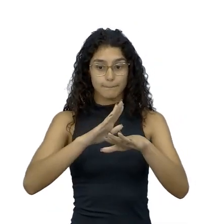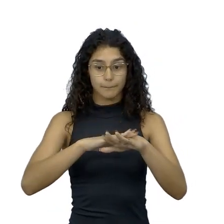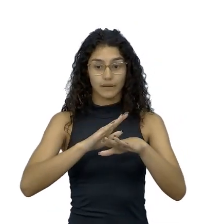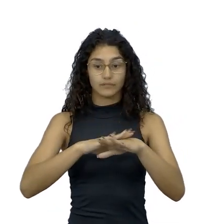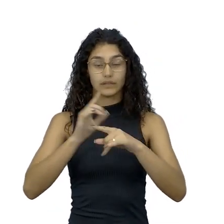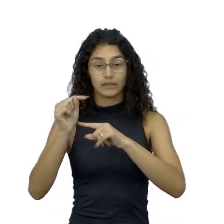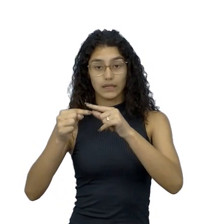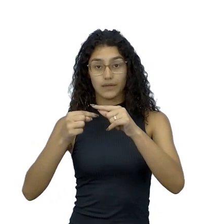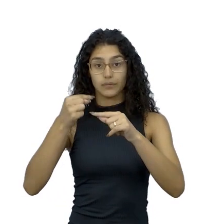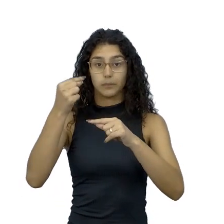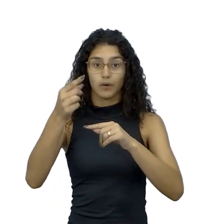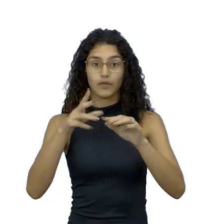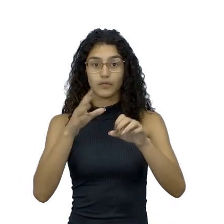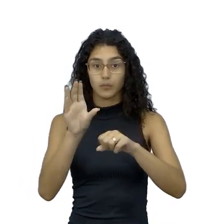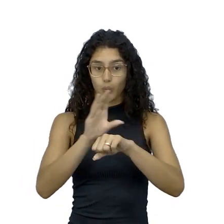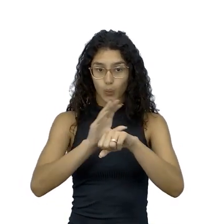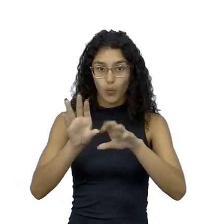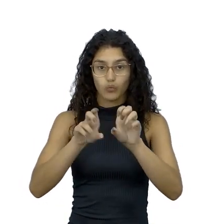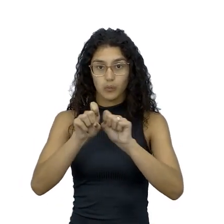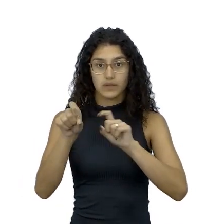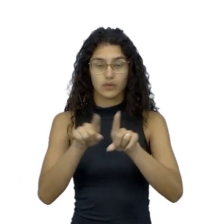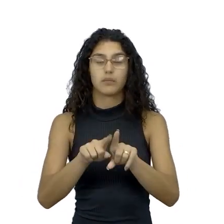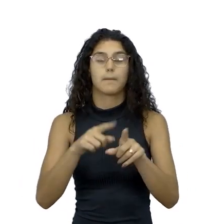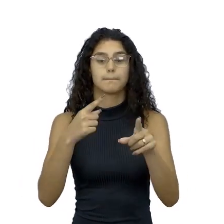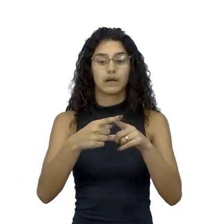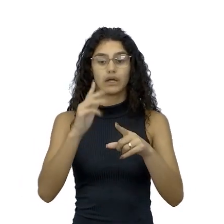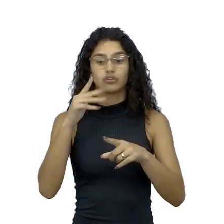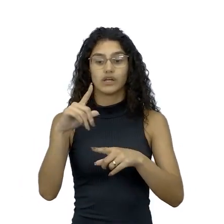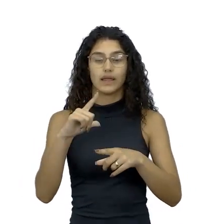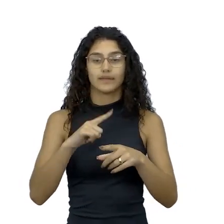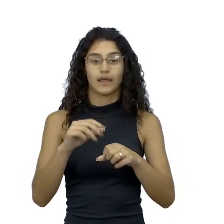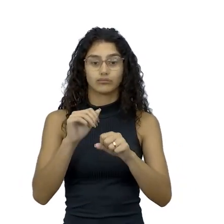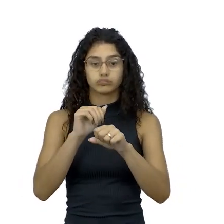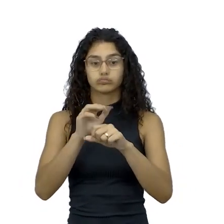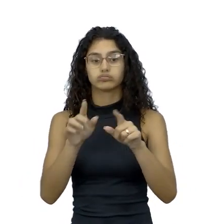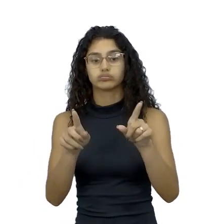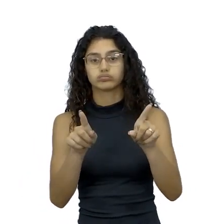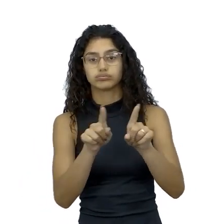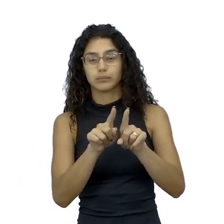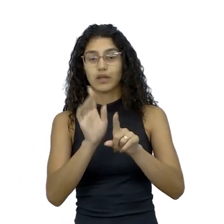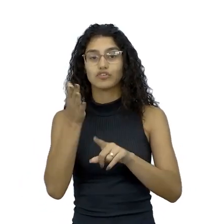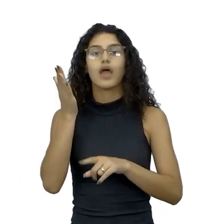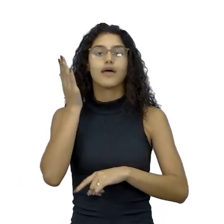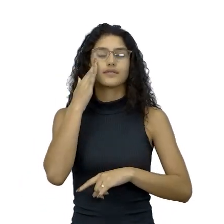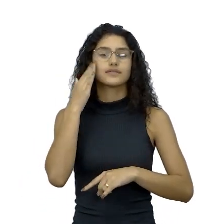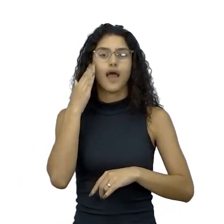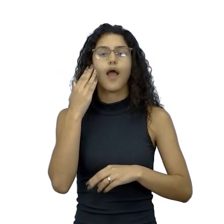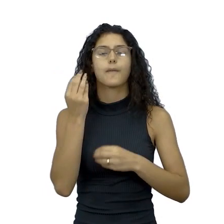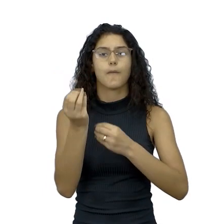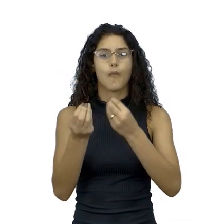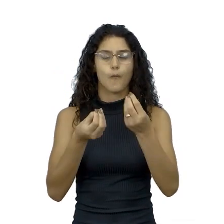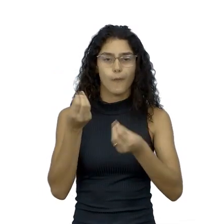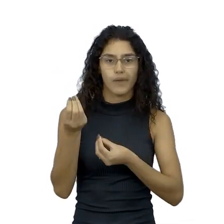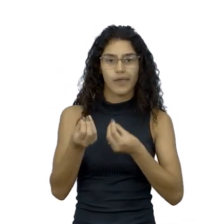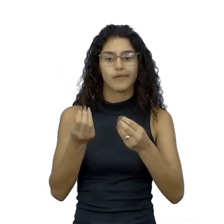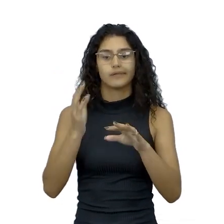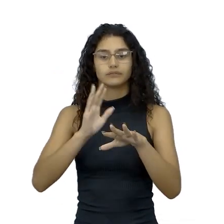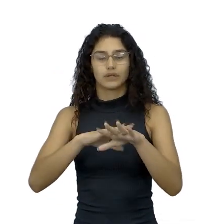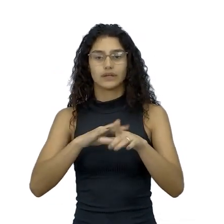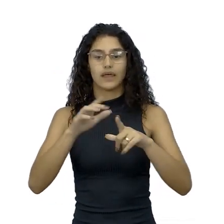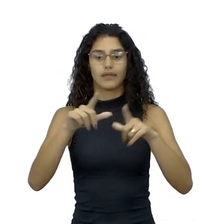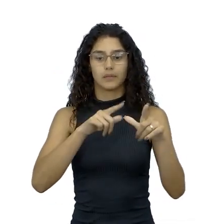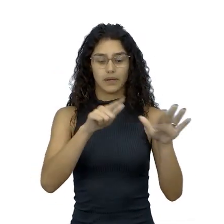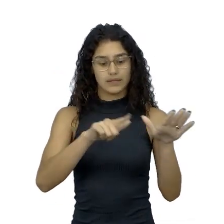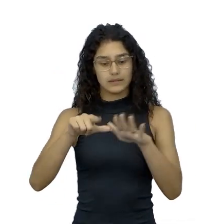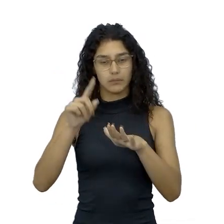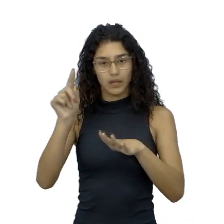nas próximas formações, porque aí também já dá esse indicativo para vocês já sabem o que o que vai ser trabalhado na semana